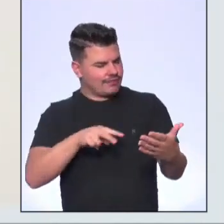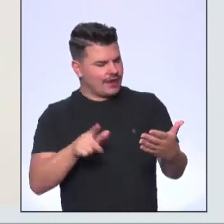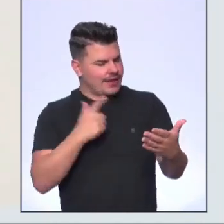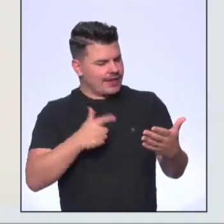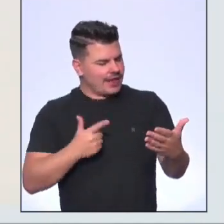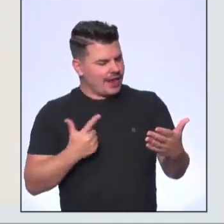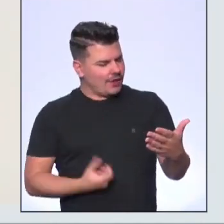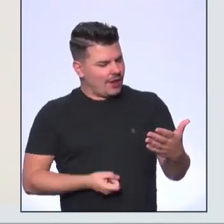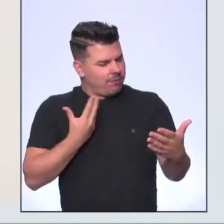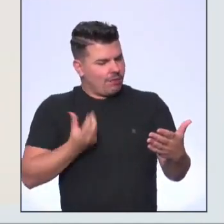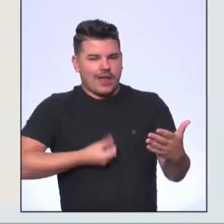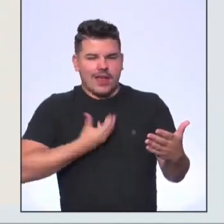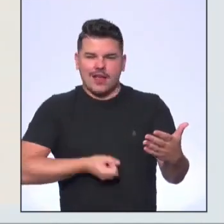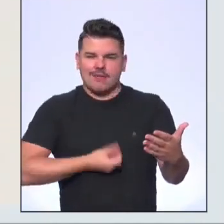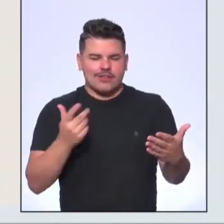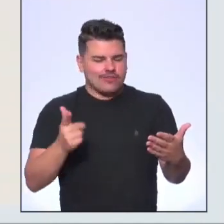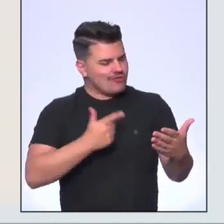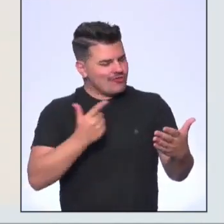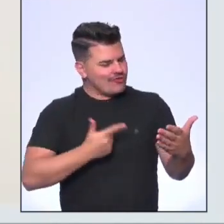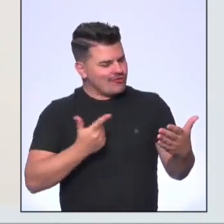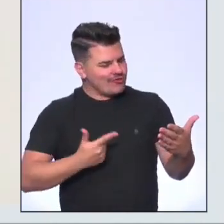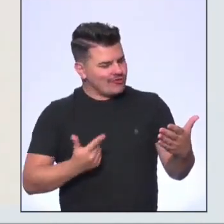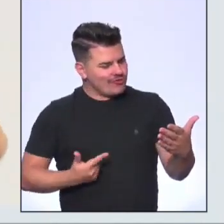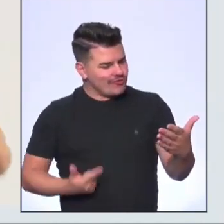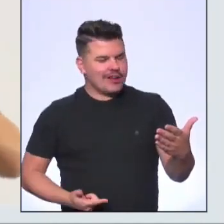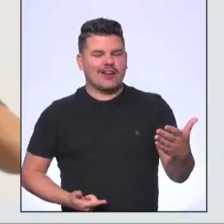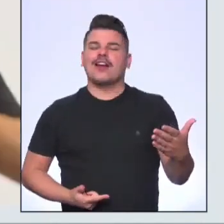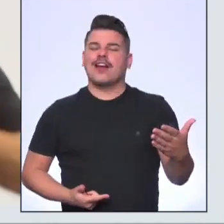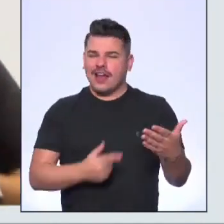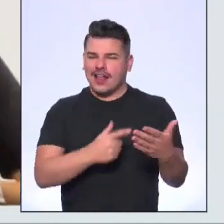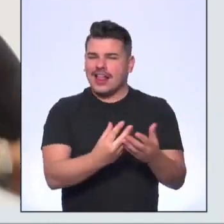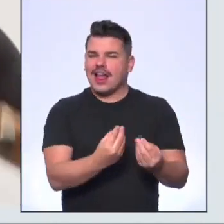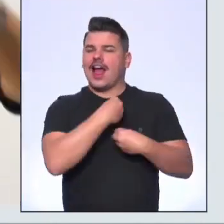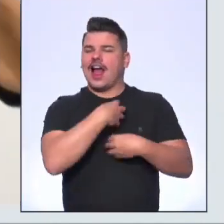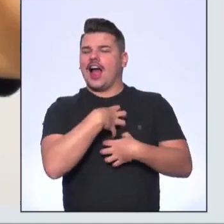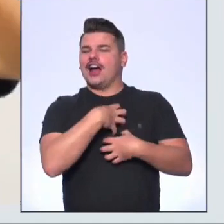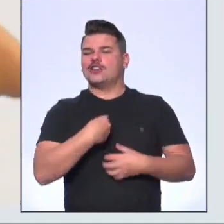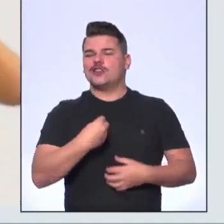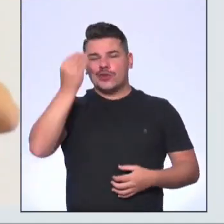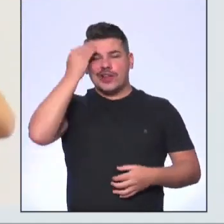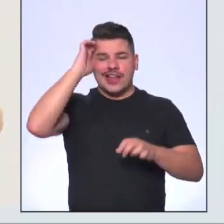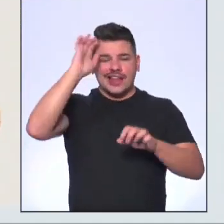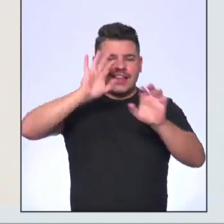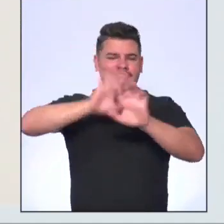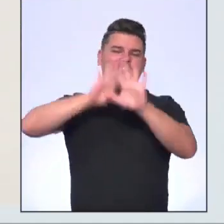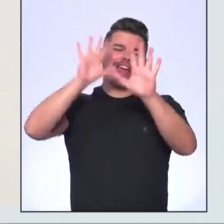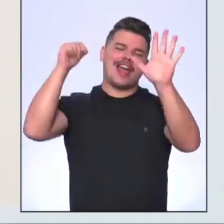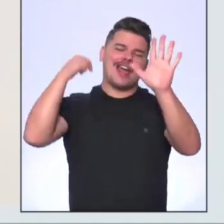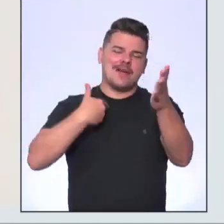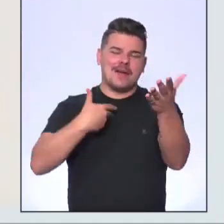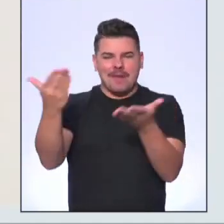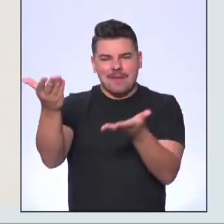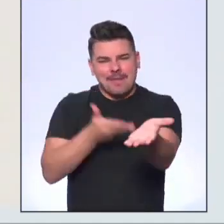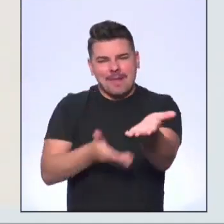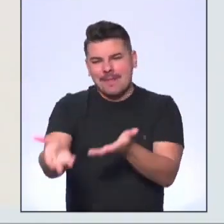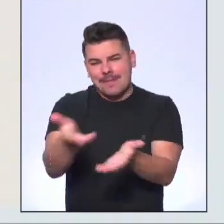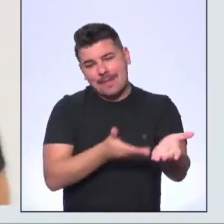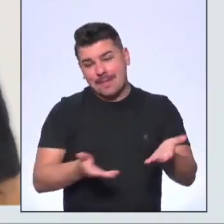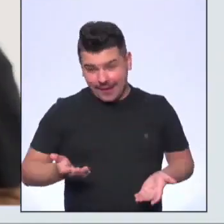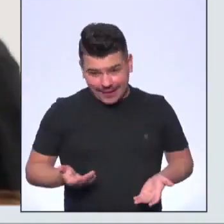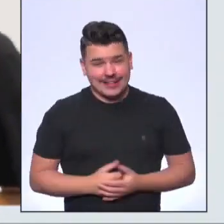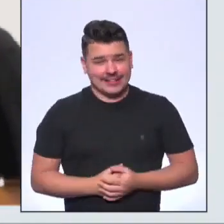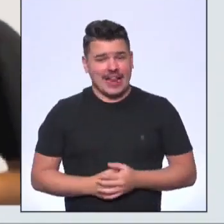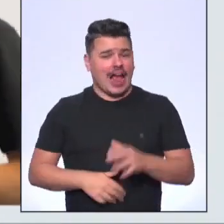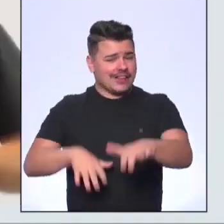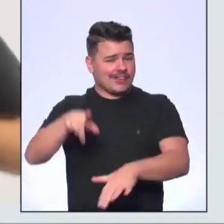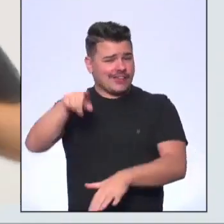está aprendendo as características básicas para entender e produzir corretamente um texto. Quando você